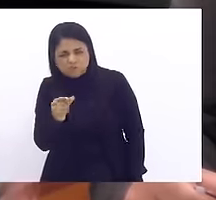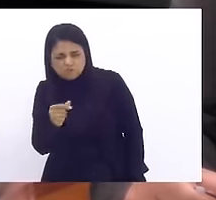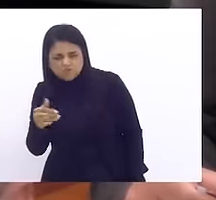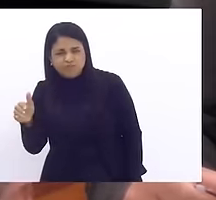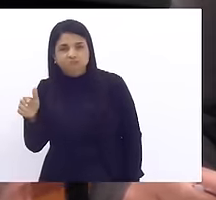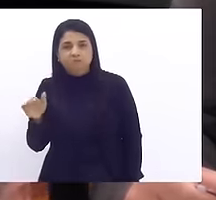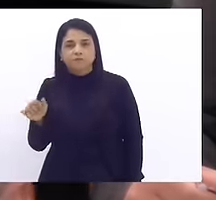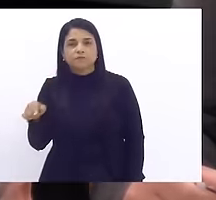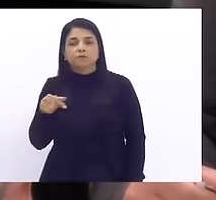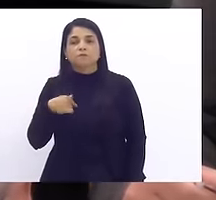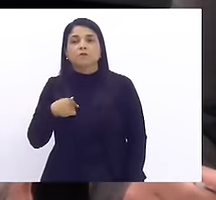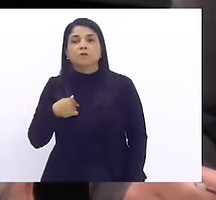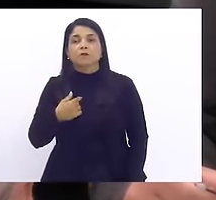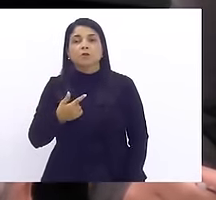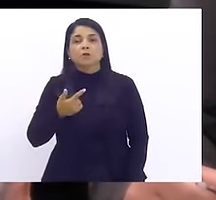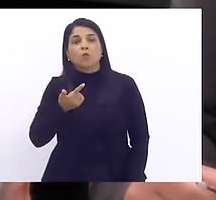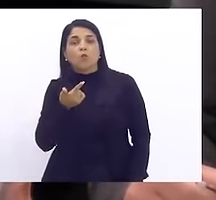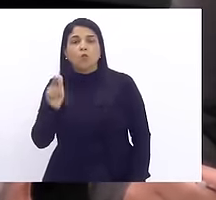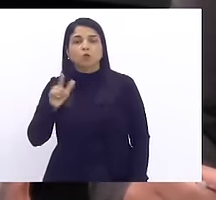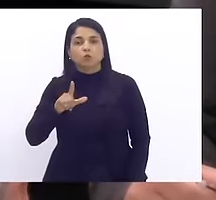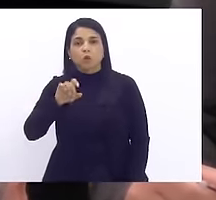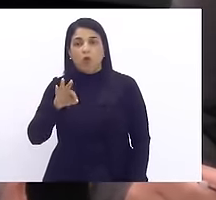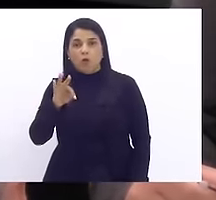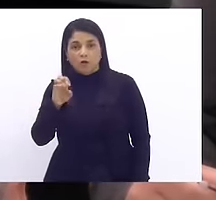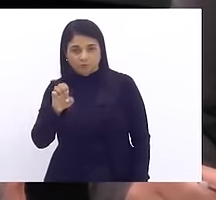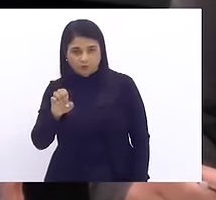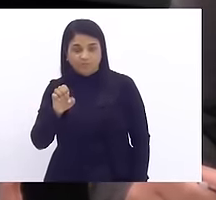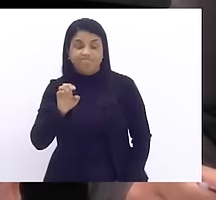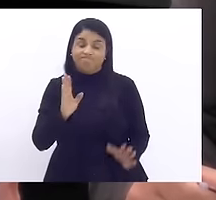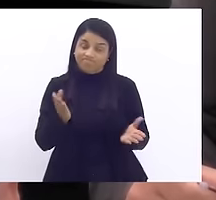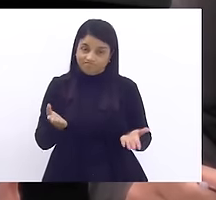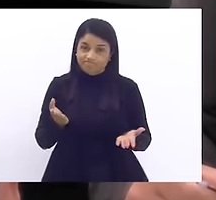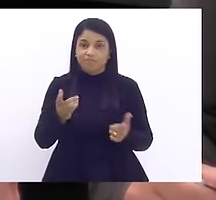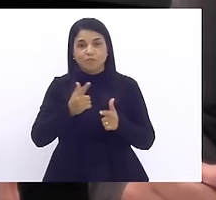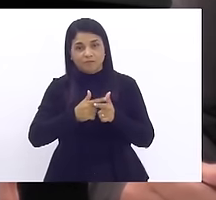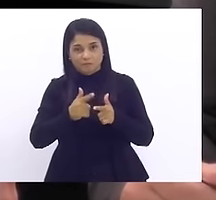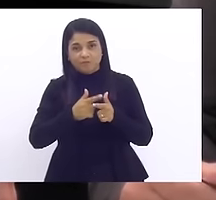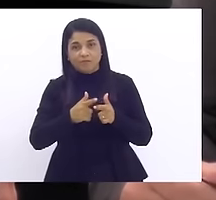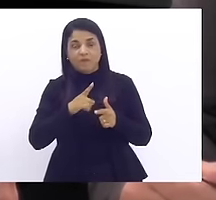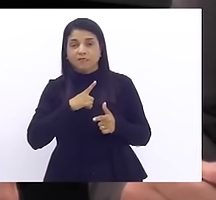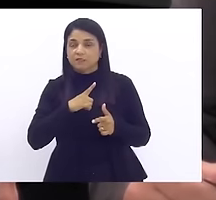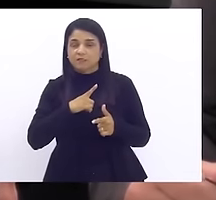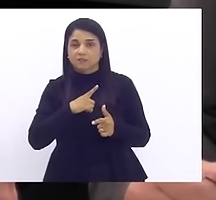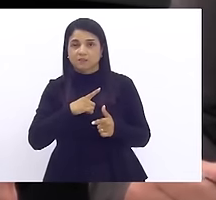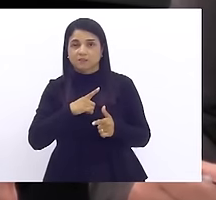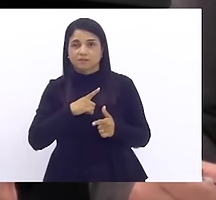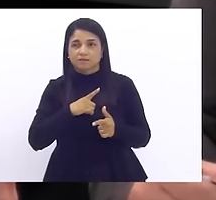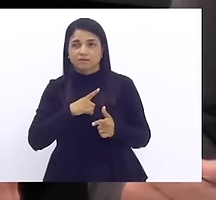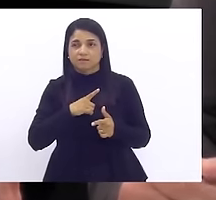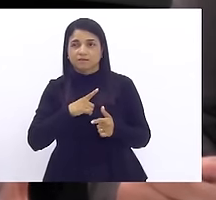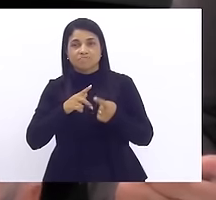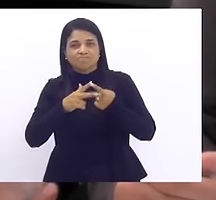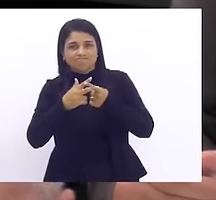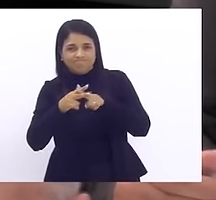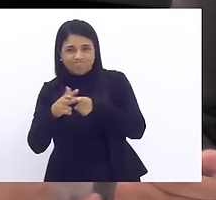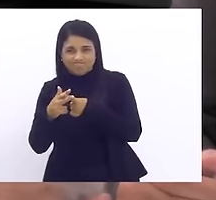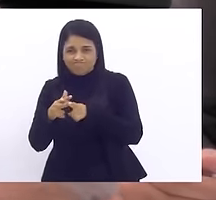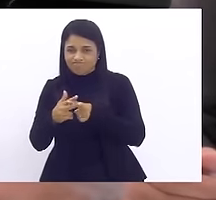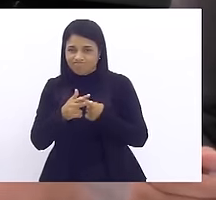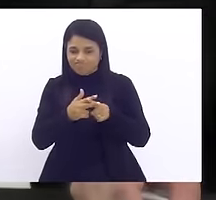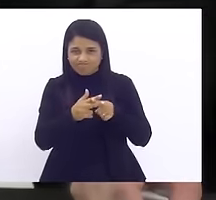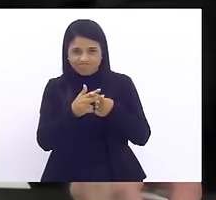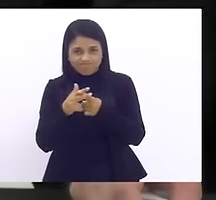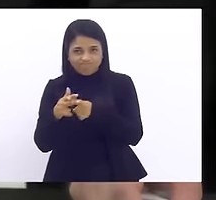anotado aqui o outro lote aí é que tá houve não houve rerratificação desse